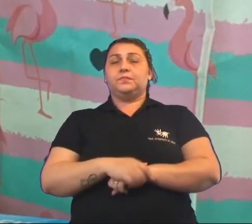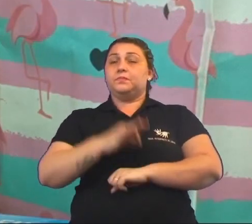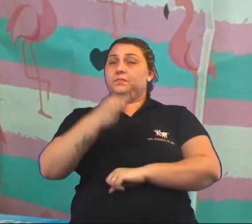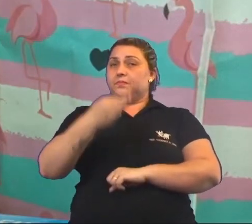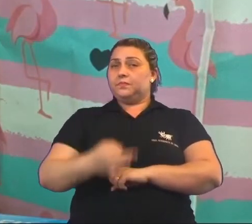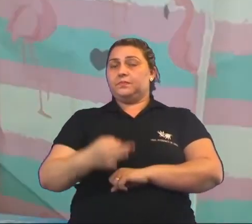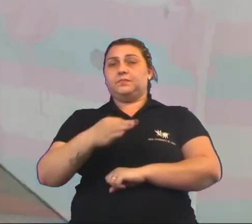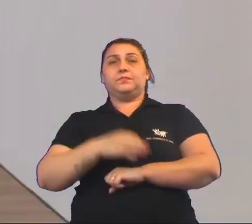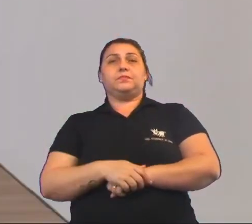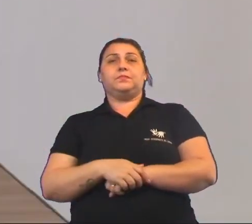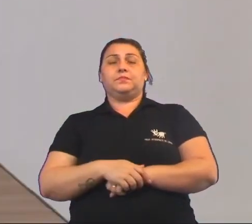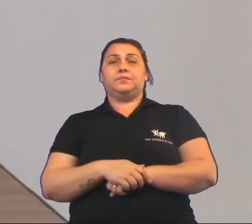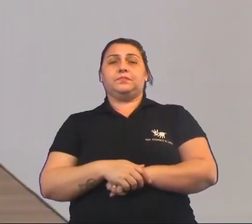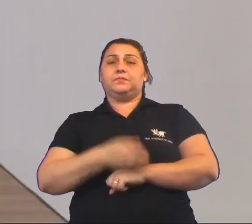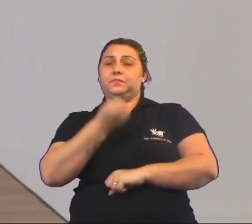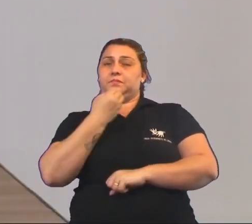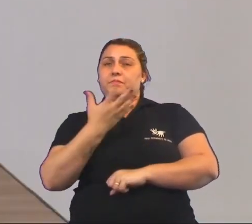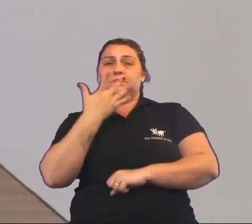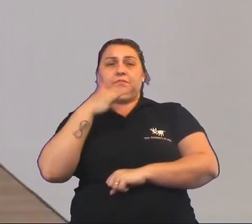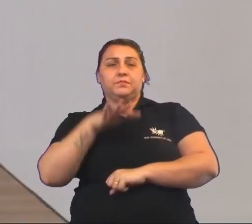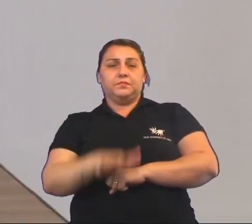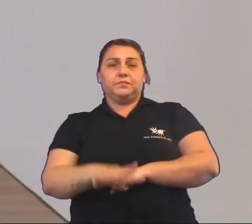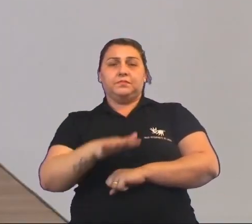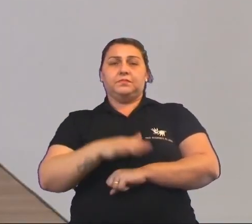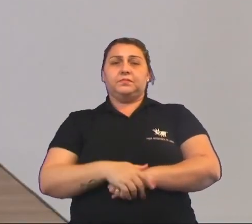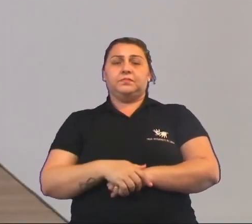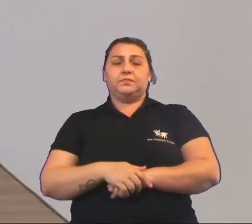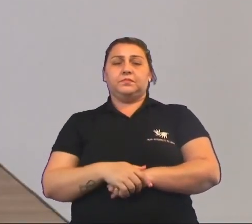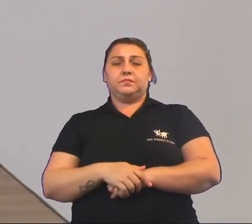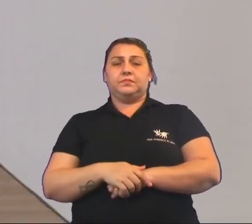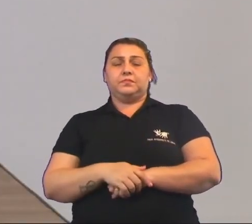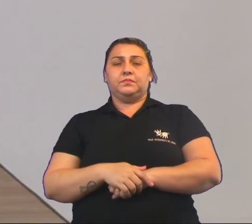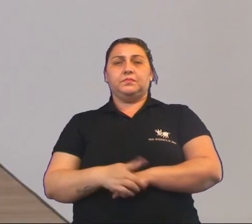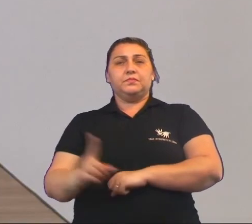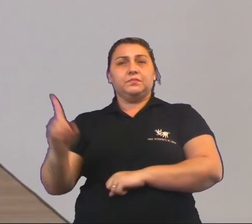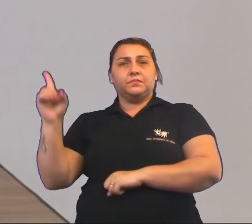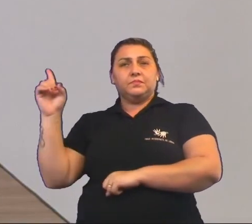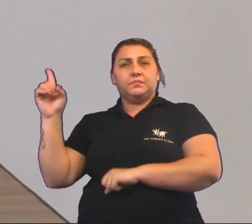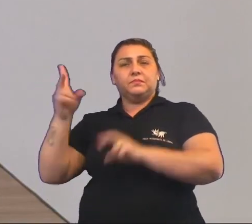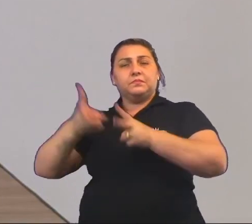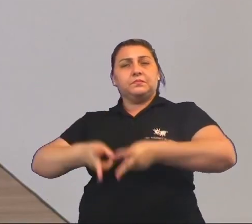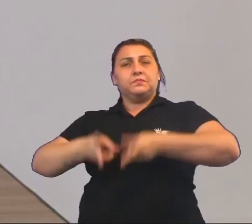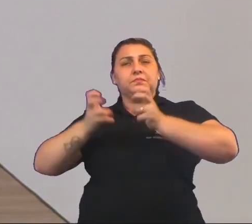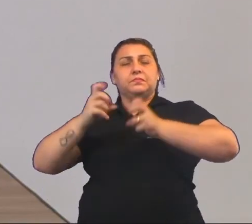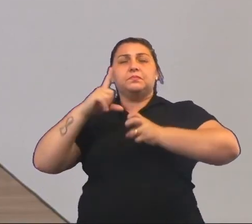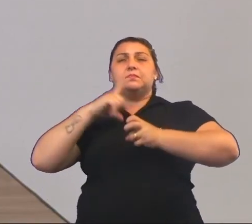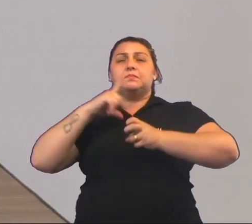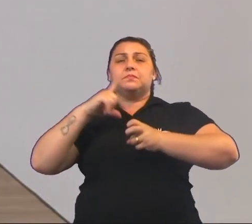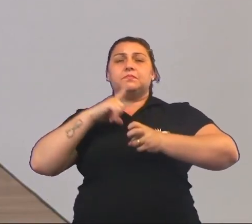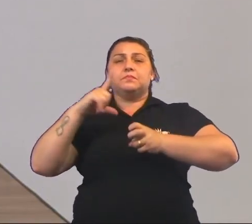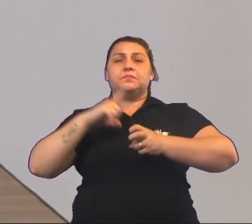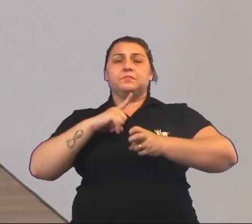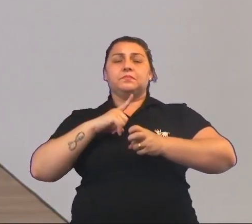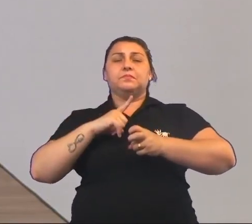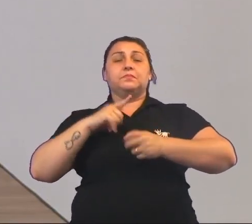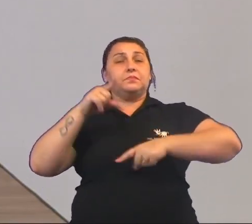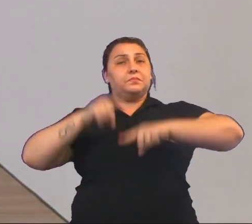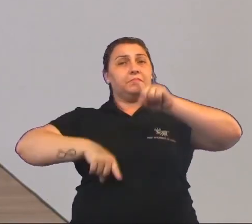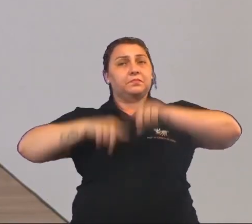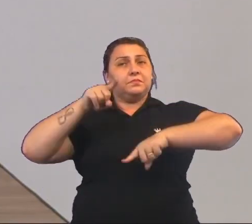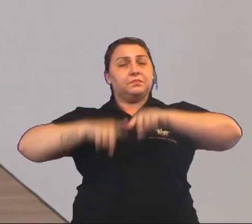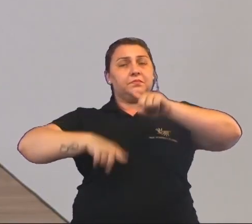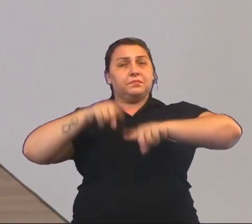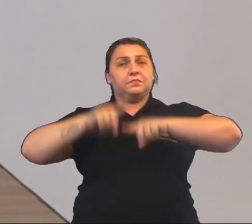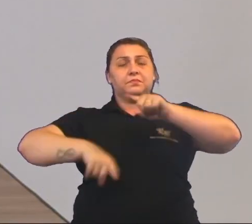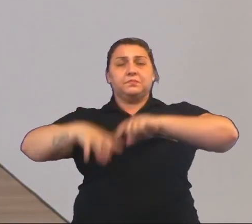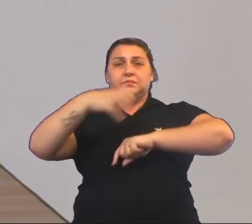certo? Muito bem, crianças. Então, aqui nós observamos que existem os objetos que